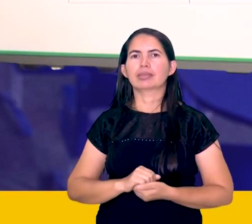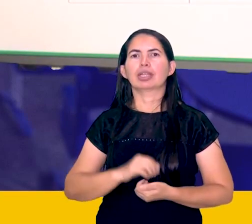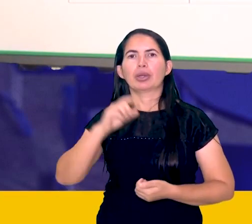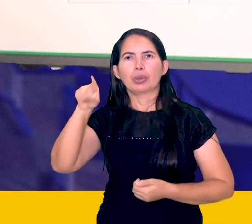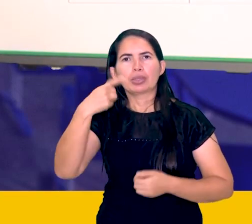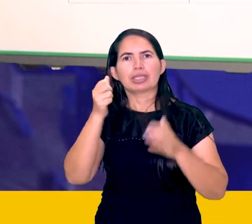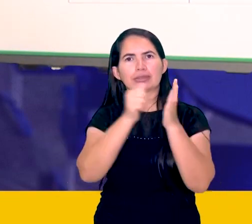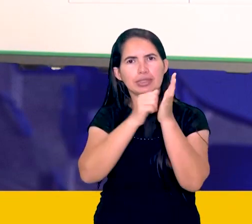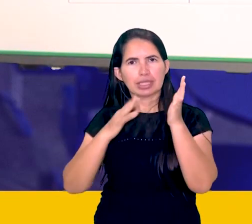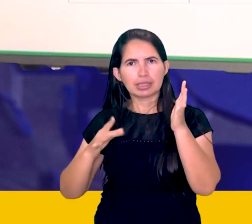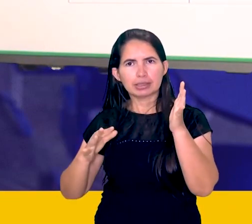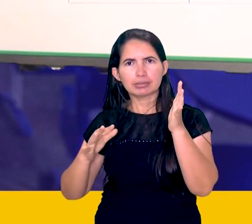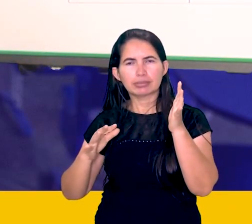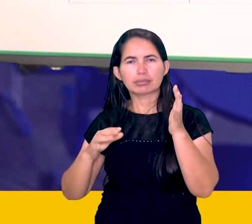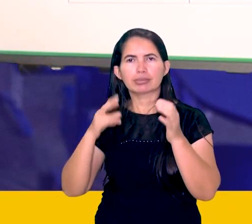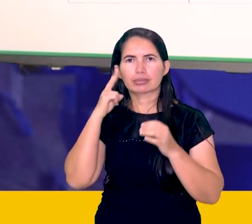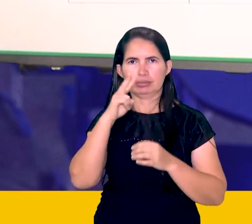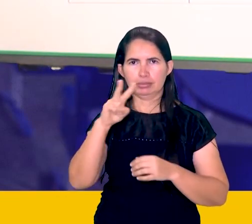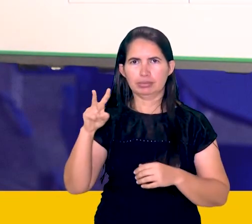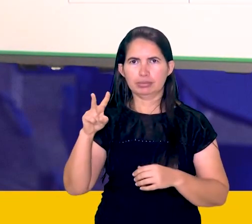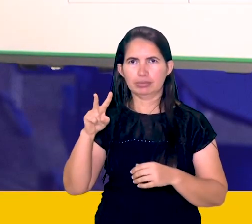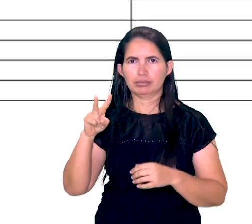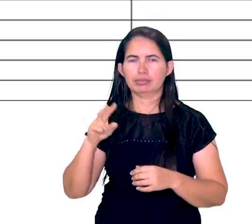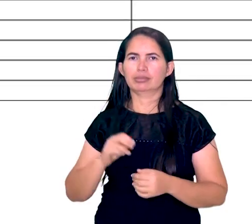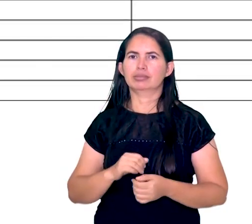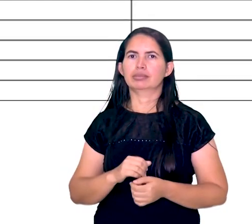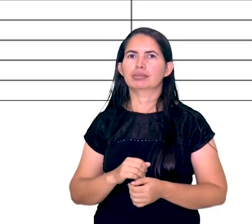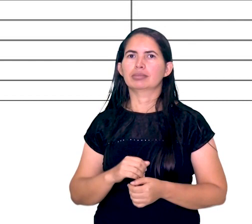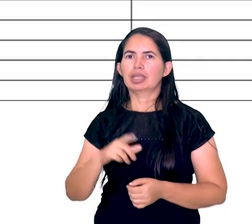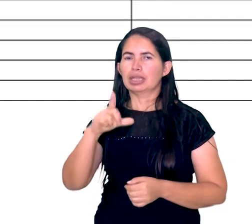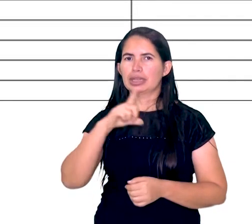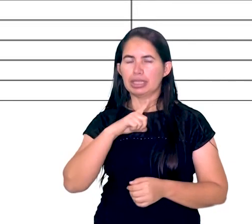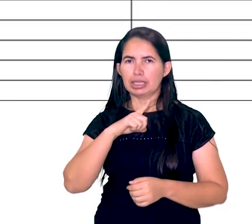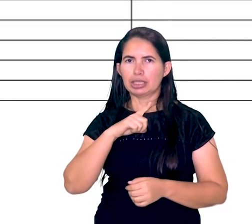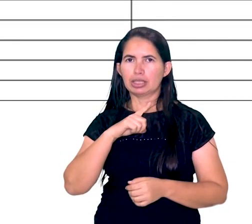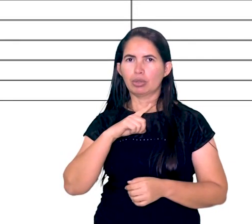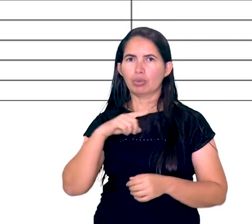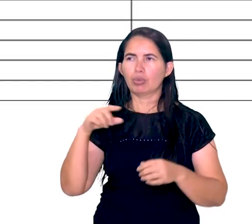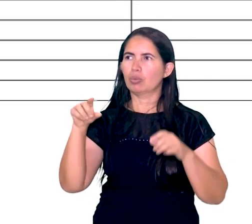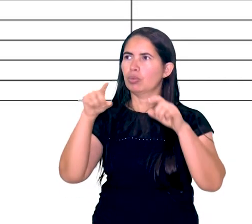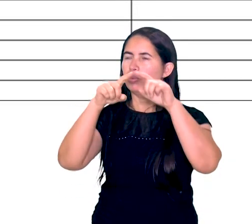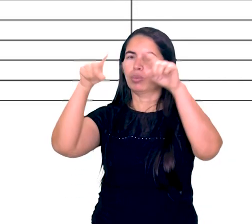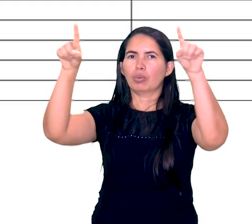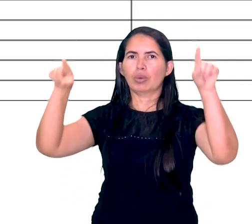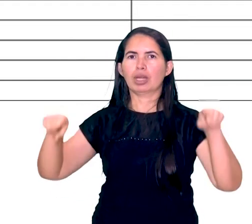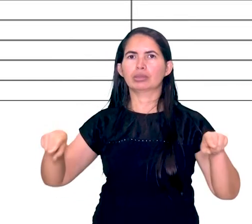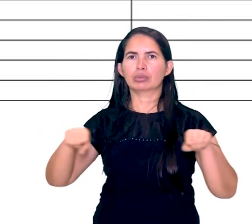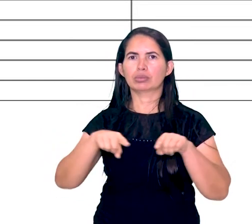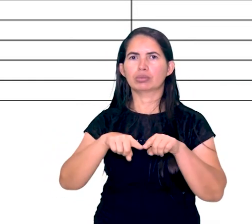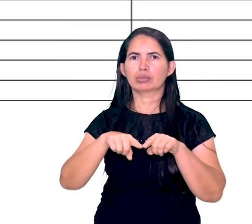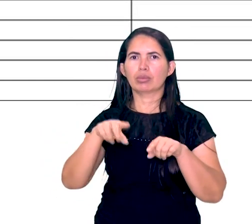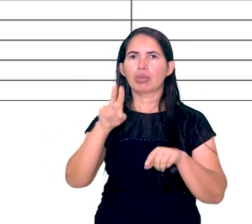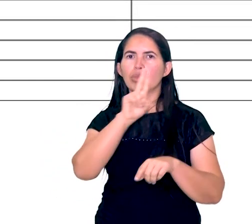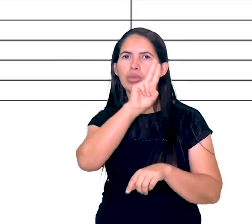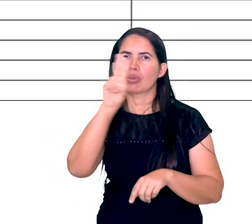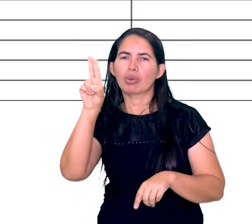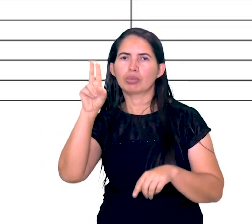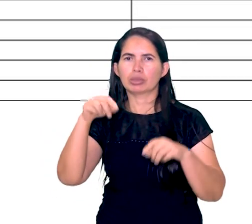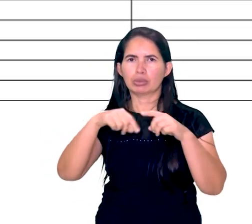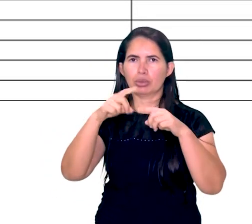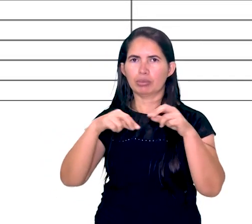Vamos para mais uma atividade. Vejam só. Existe um quadro aqui que apresenta nome do